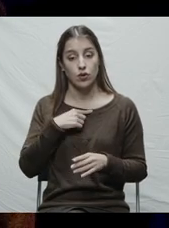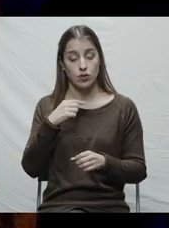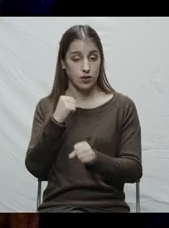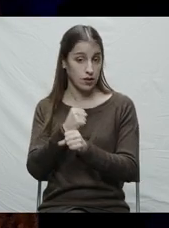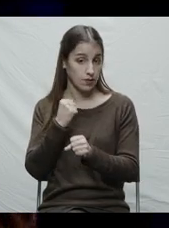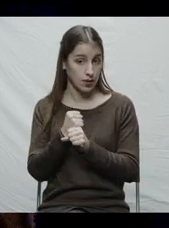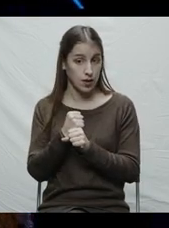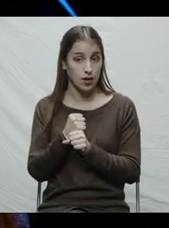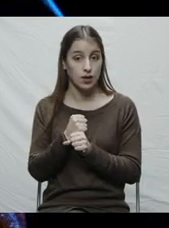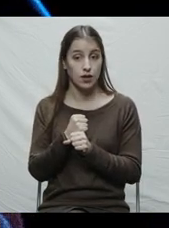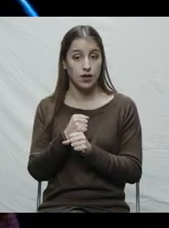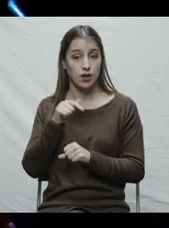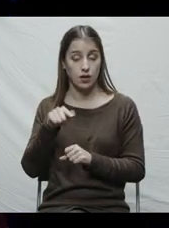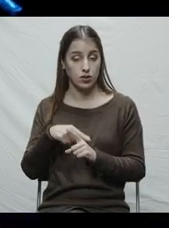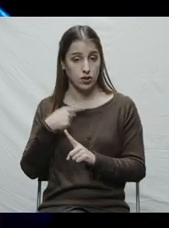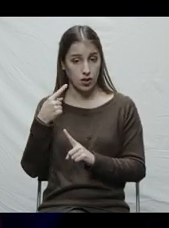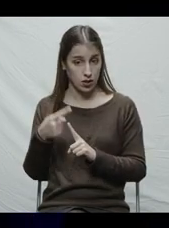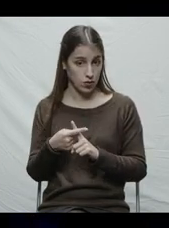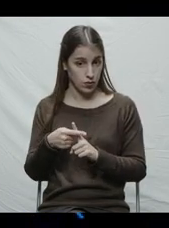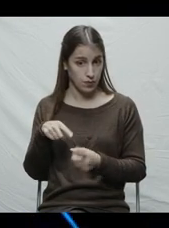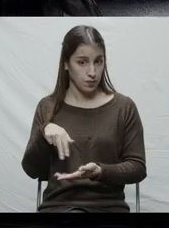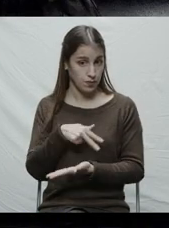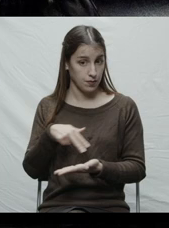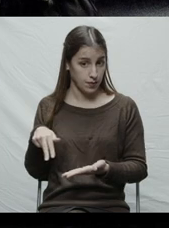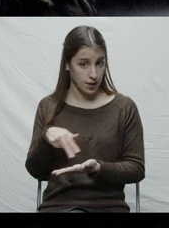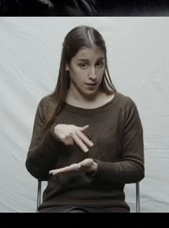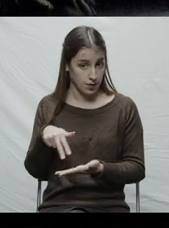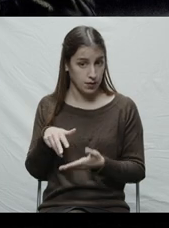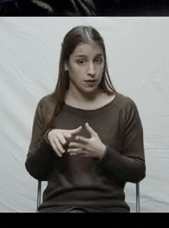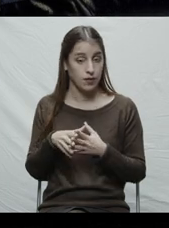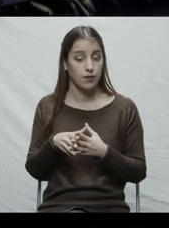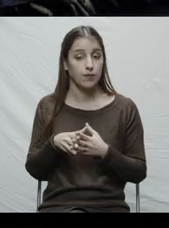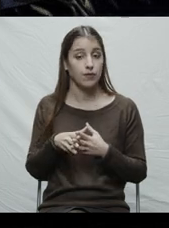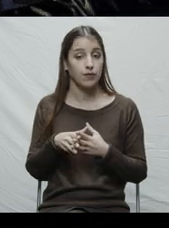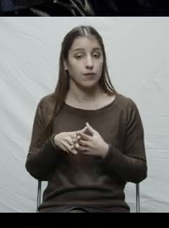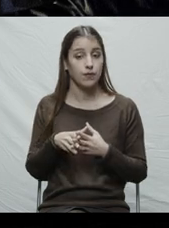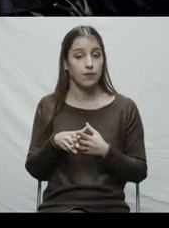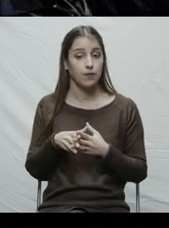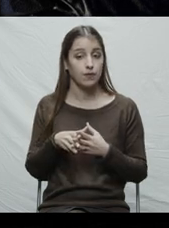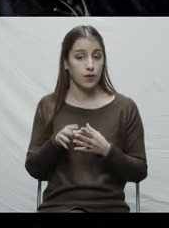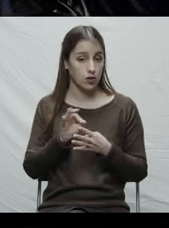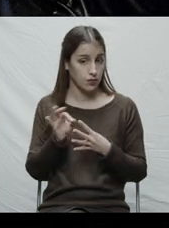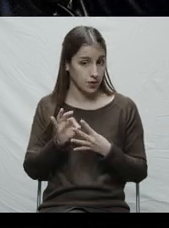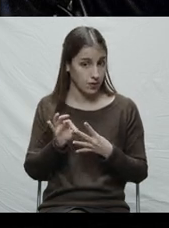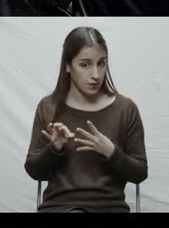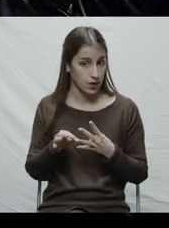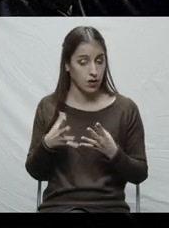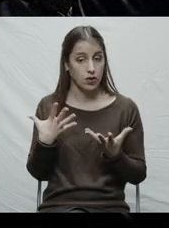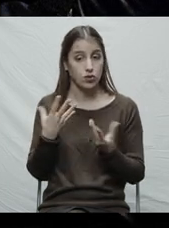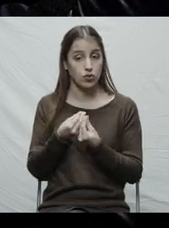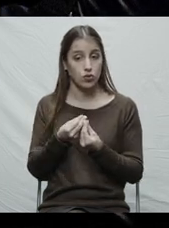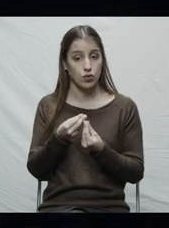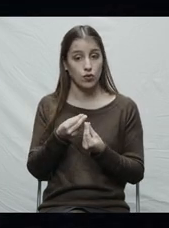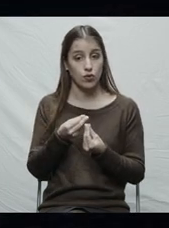estamos a trabalhar a peça deste ano, a Fecundação e a Rívio, neste São Relativo, onde Congoso me insurge, Sim. com a